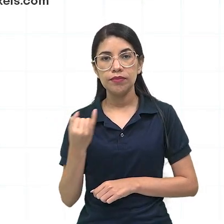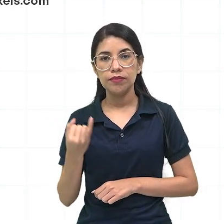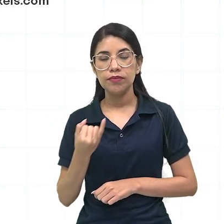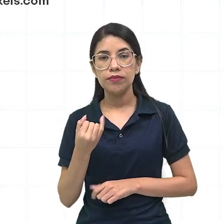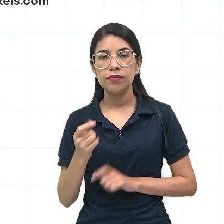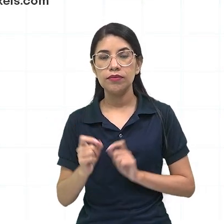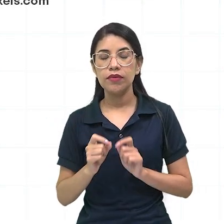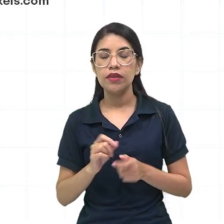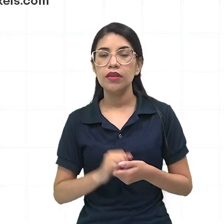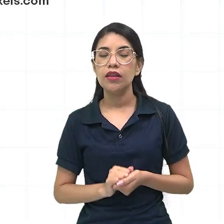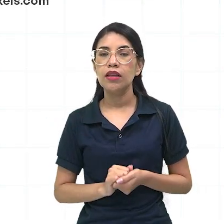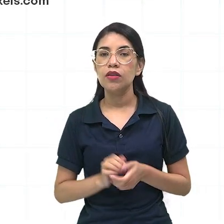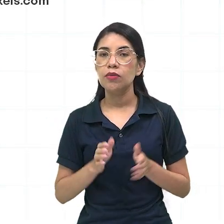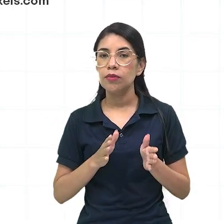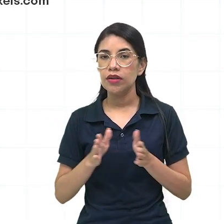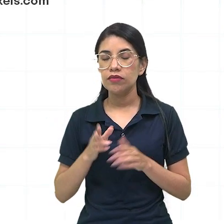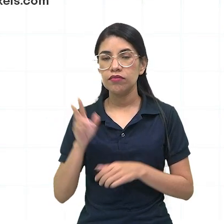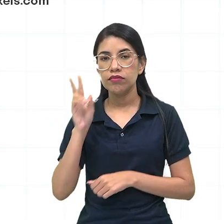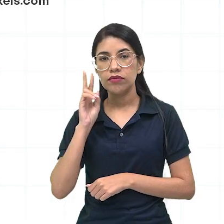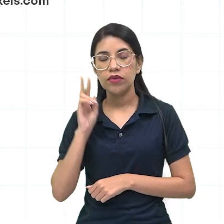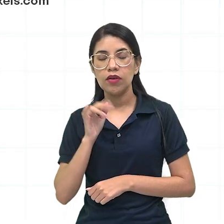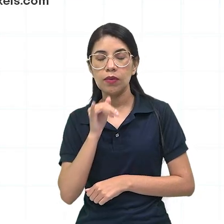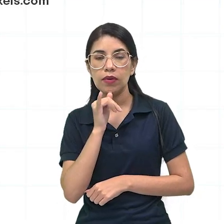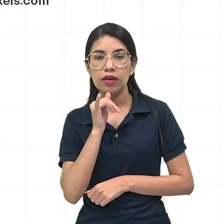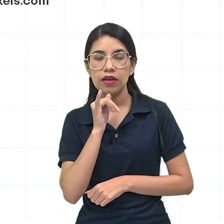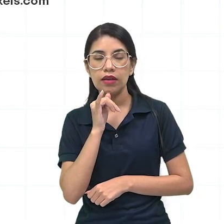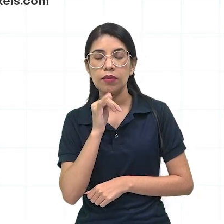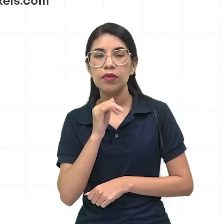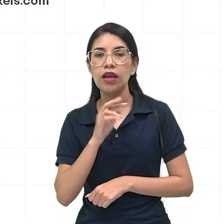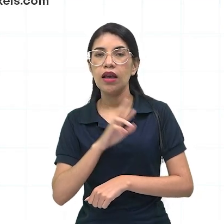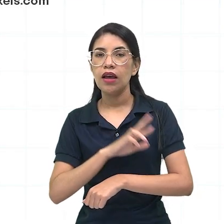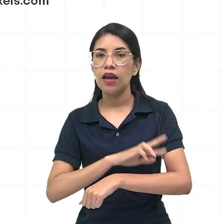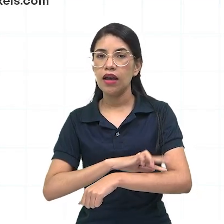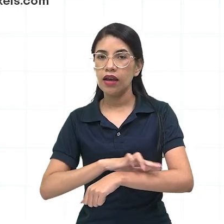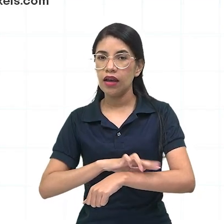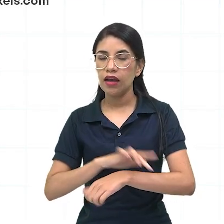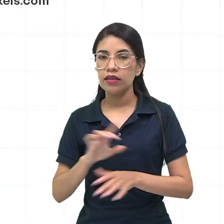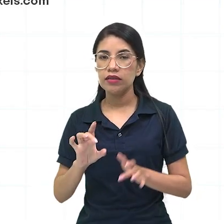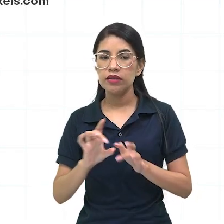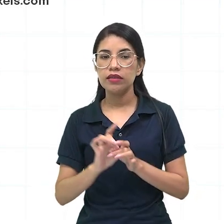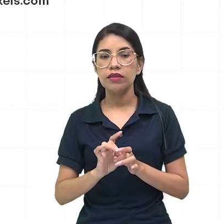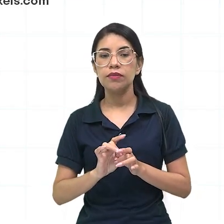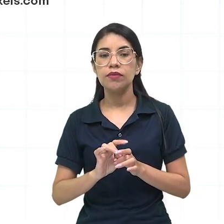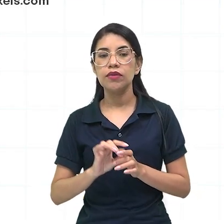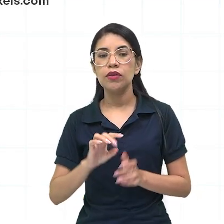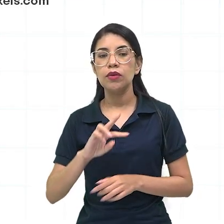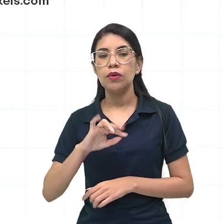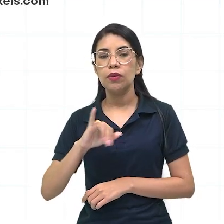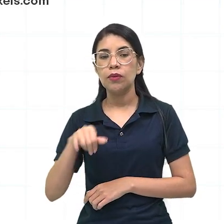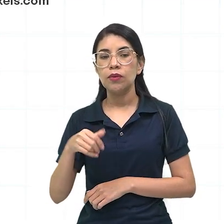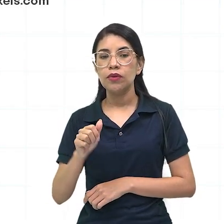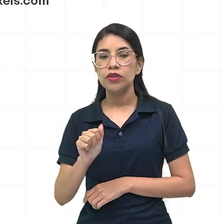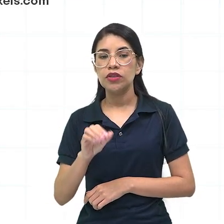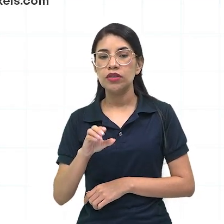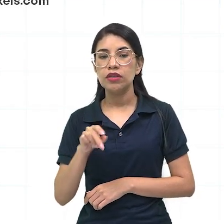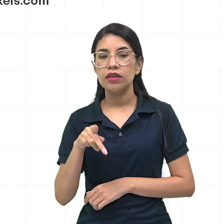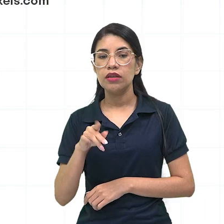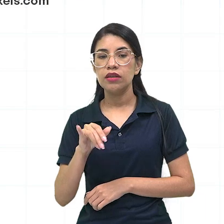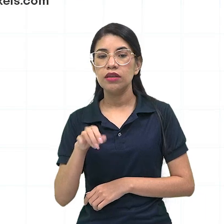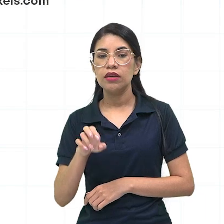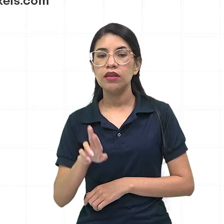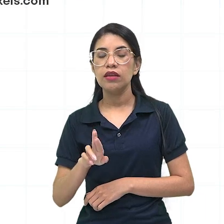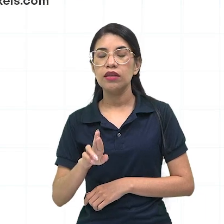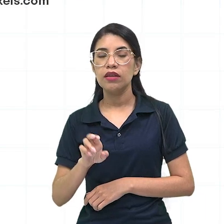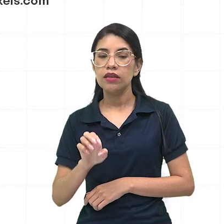significativo em momentos históricos também, como a integração racial, quando Jack Robinson, que era um jogador negro, quebrou